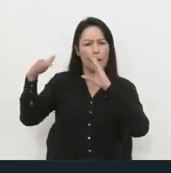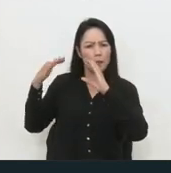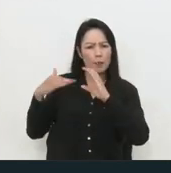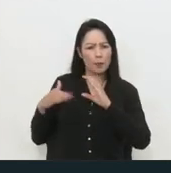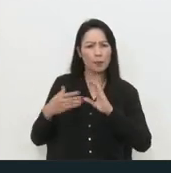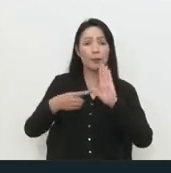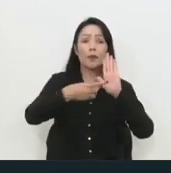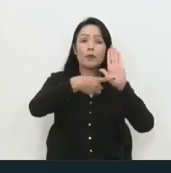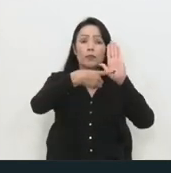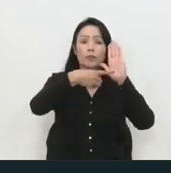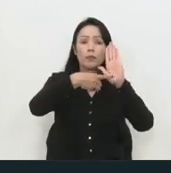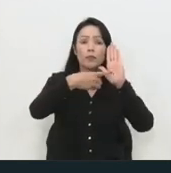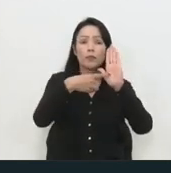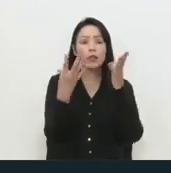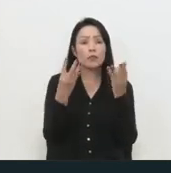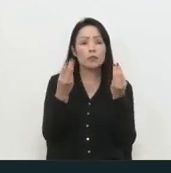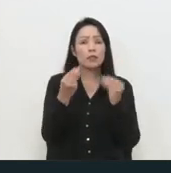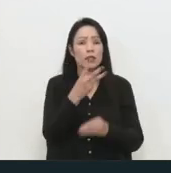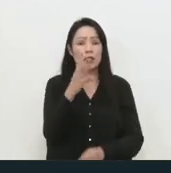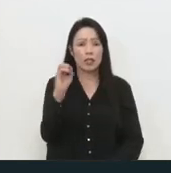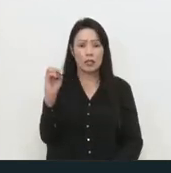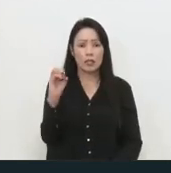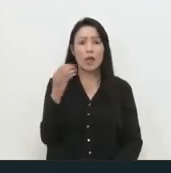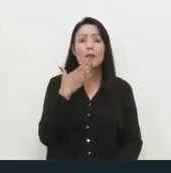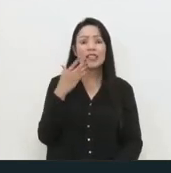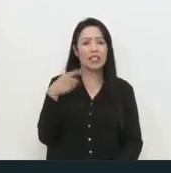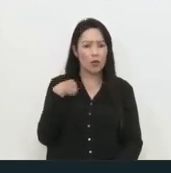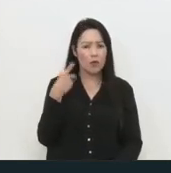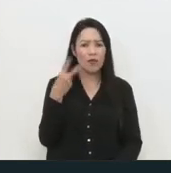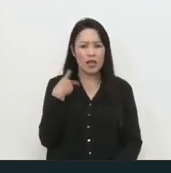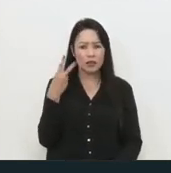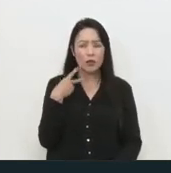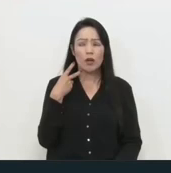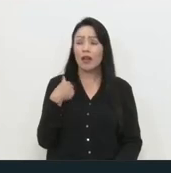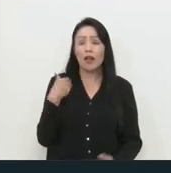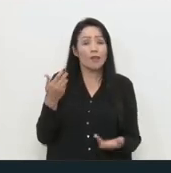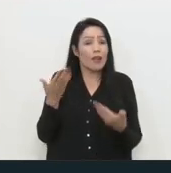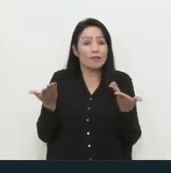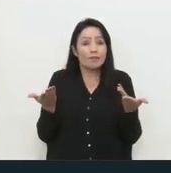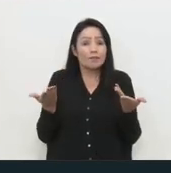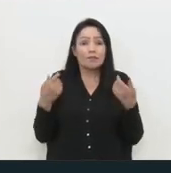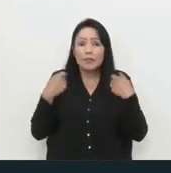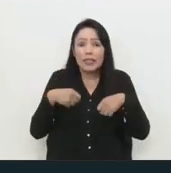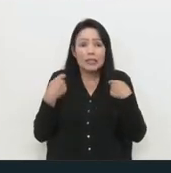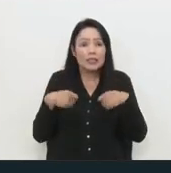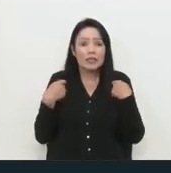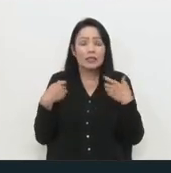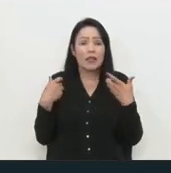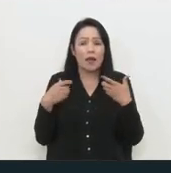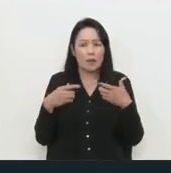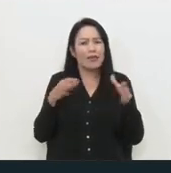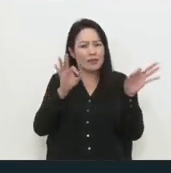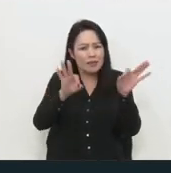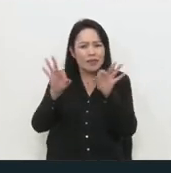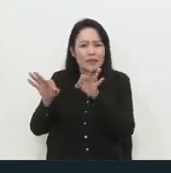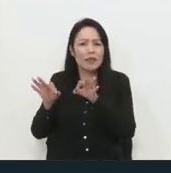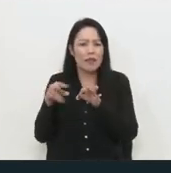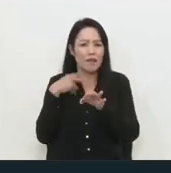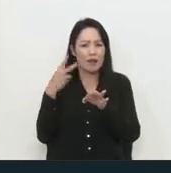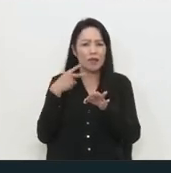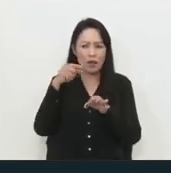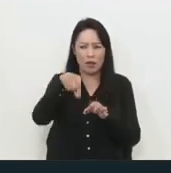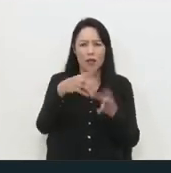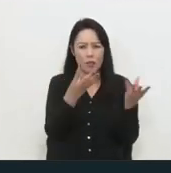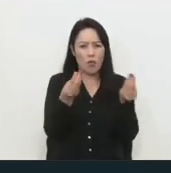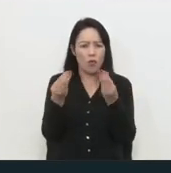denúncias pedindo que eu vereadora faça alguma coisa eu tenho certeza que muitos vereadores aqui nessa